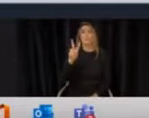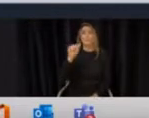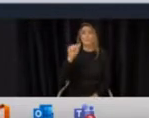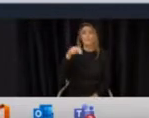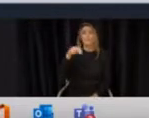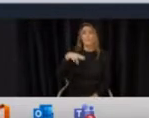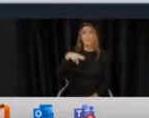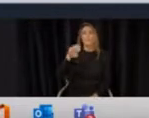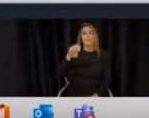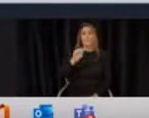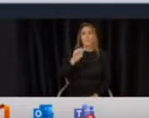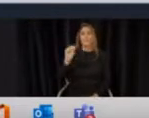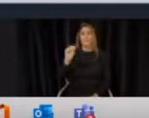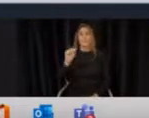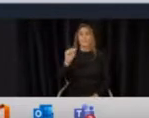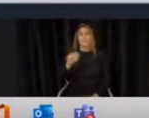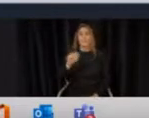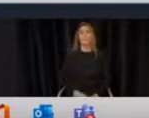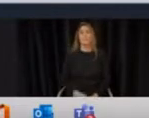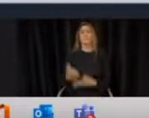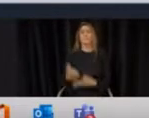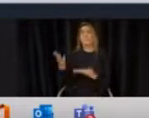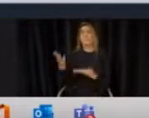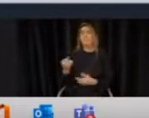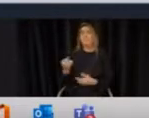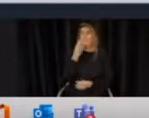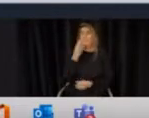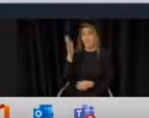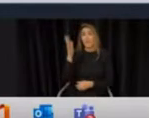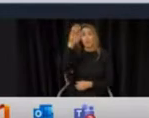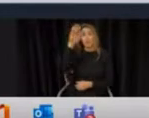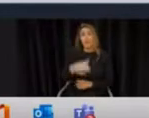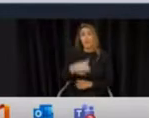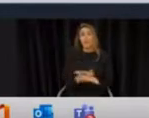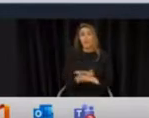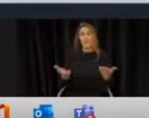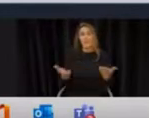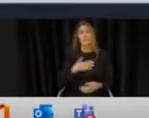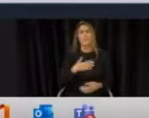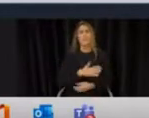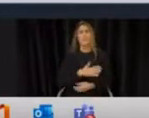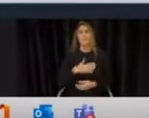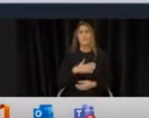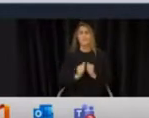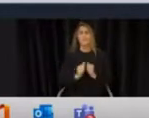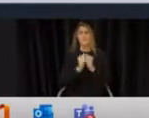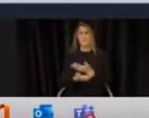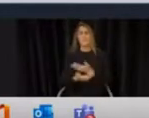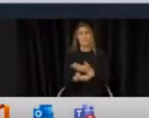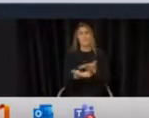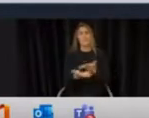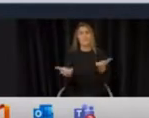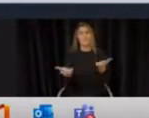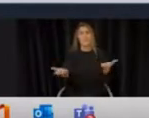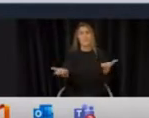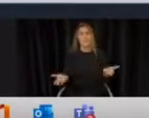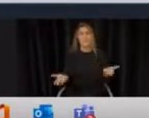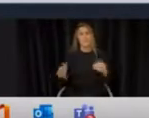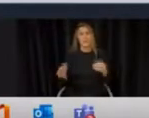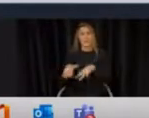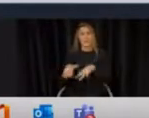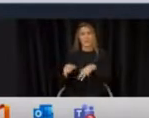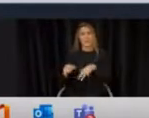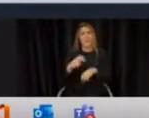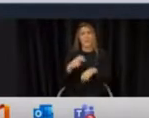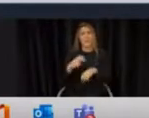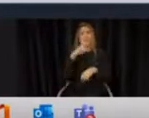Boa tarde a todos. É um prazer estar aqui com vocês. Nós estamos no Setembro Verde, né, que é o mês de